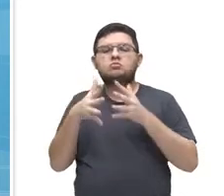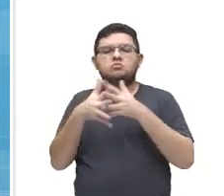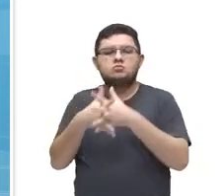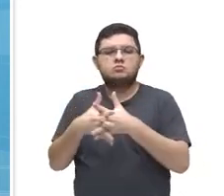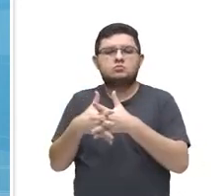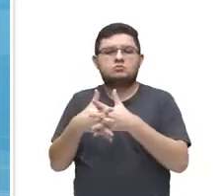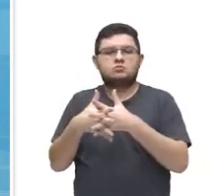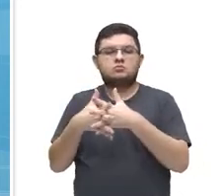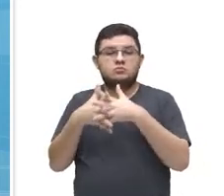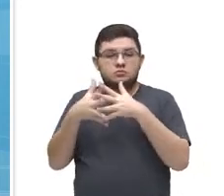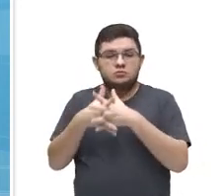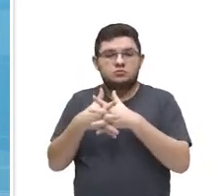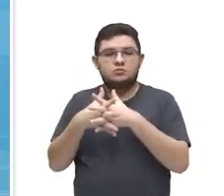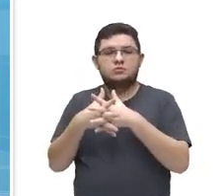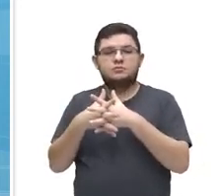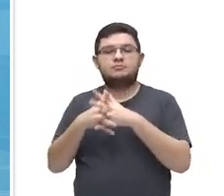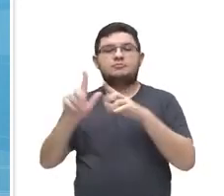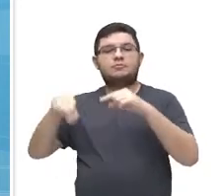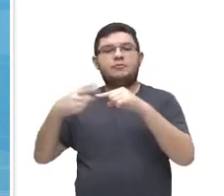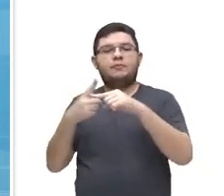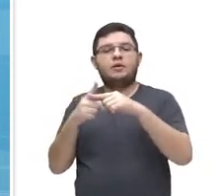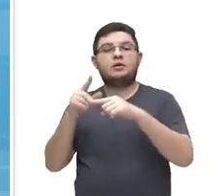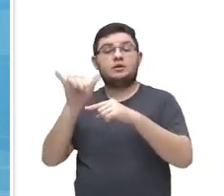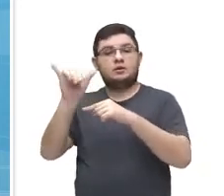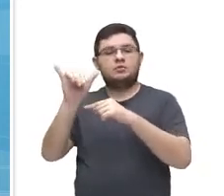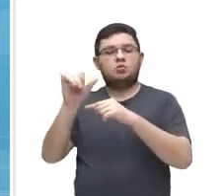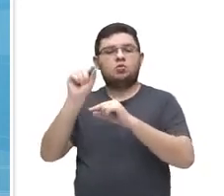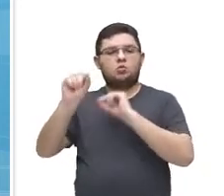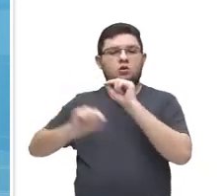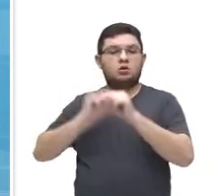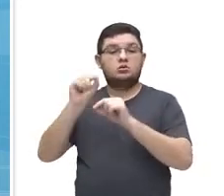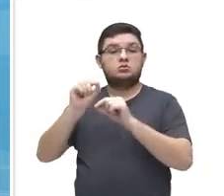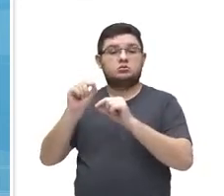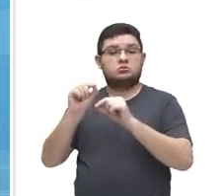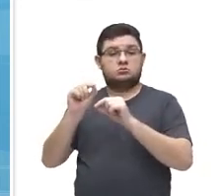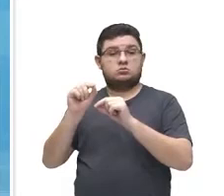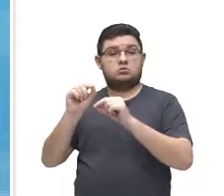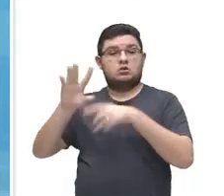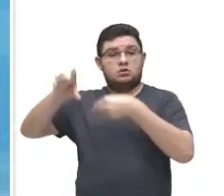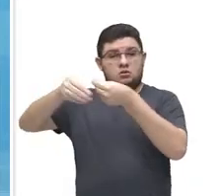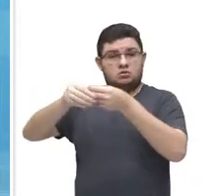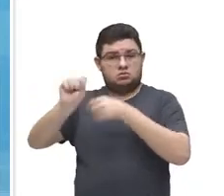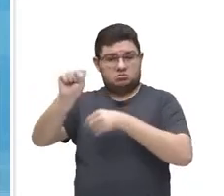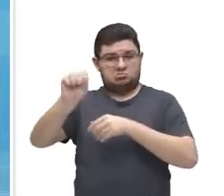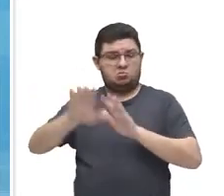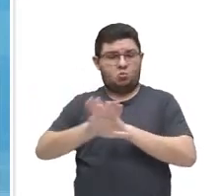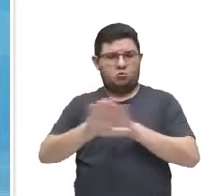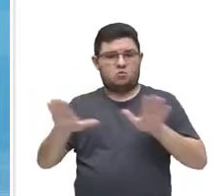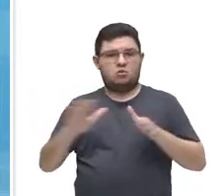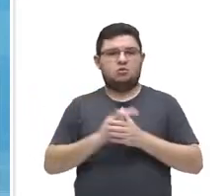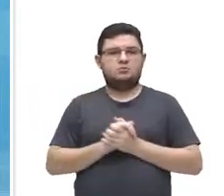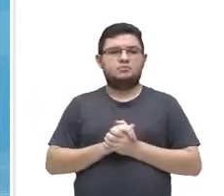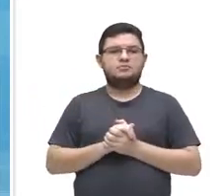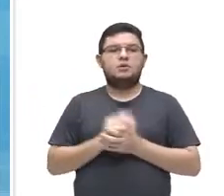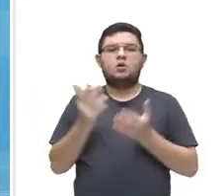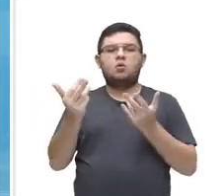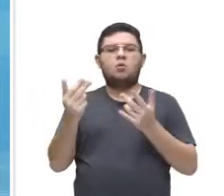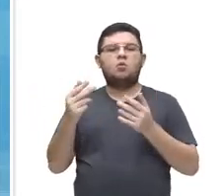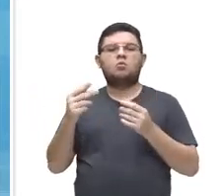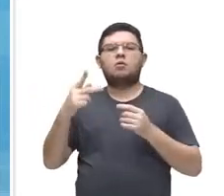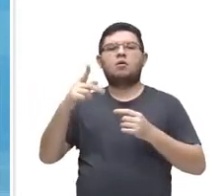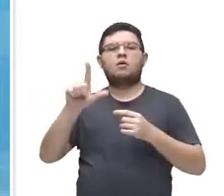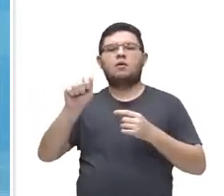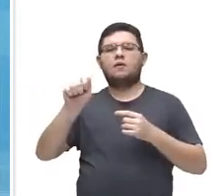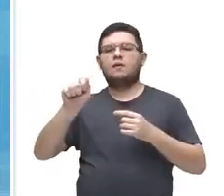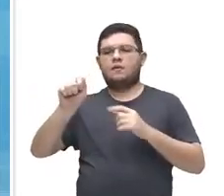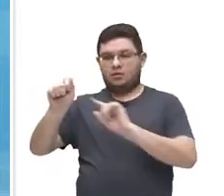eu só acrescento S, tá certo? Essa é uma informação importante. O verbo pray, mesma situação. Eu tenho